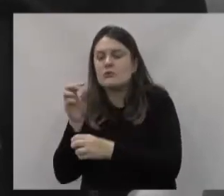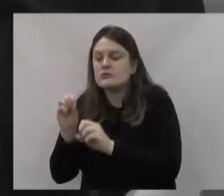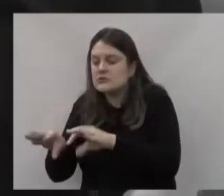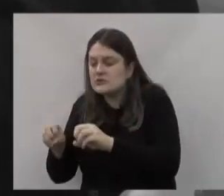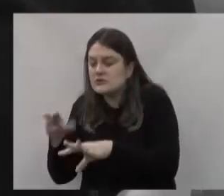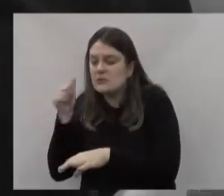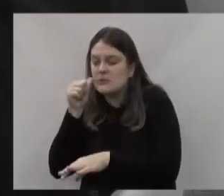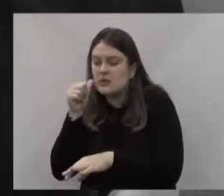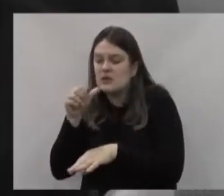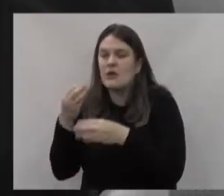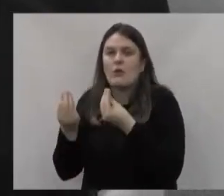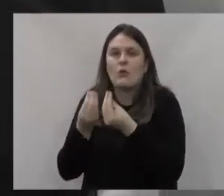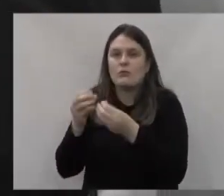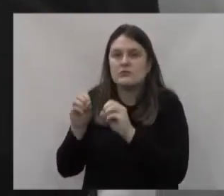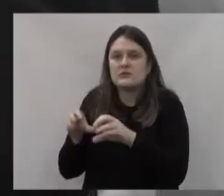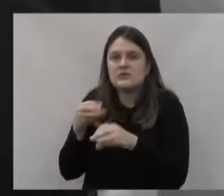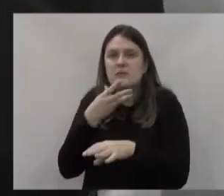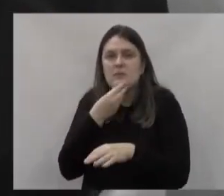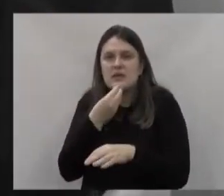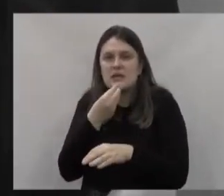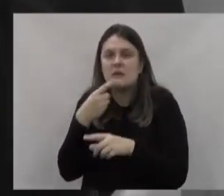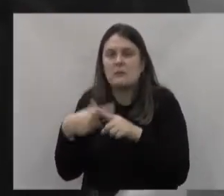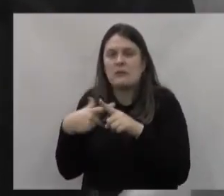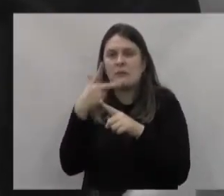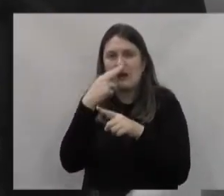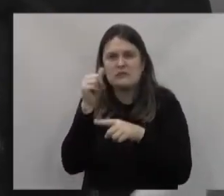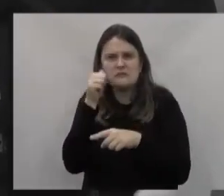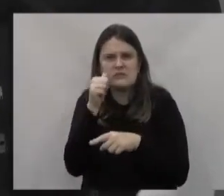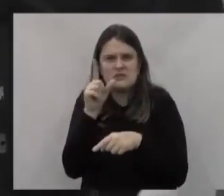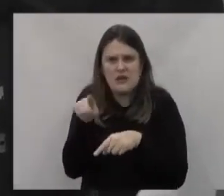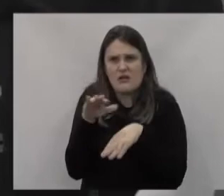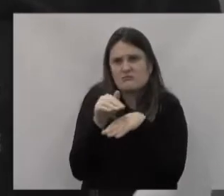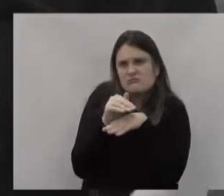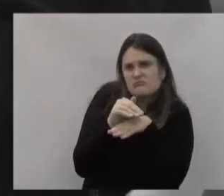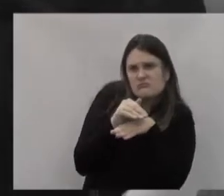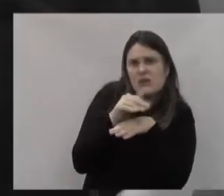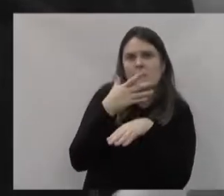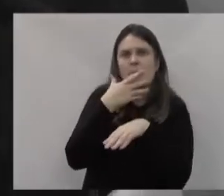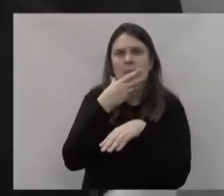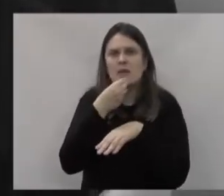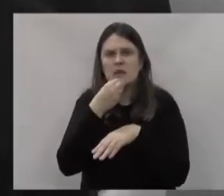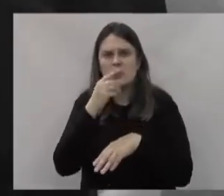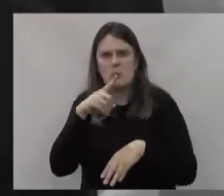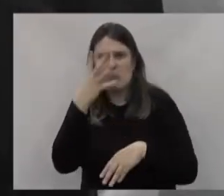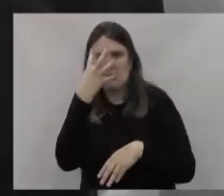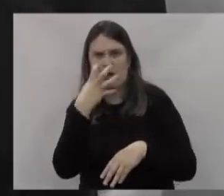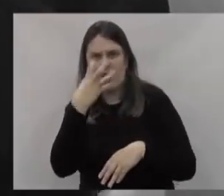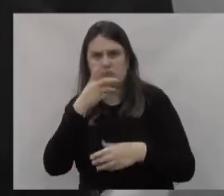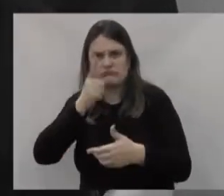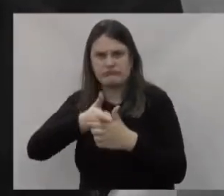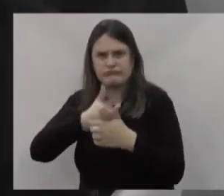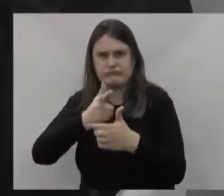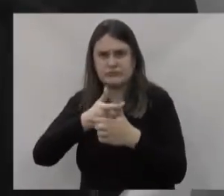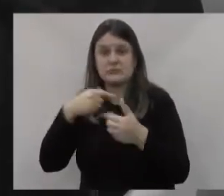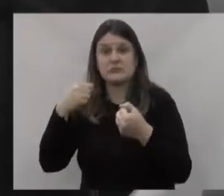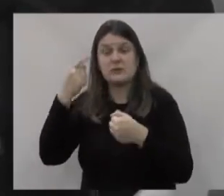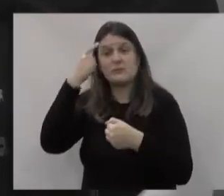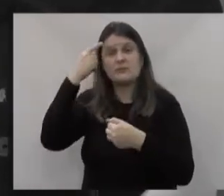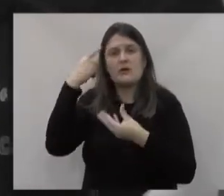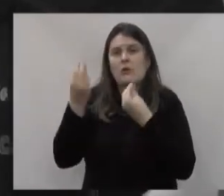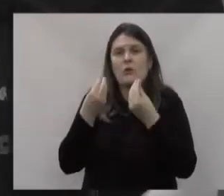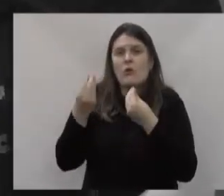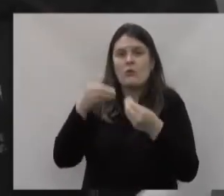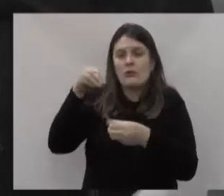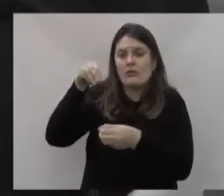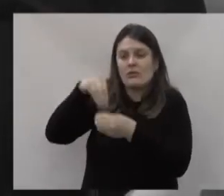e os meninos, a gente vem criando as meninas para a submissão, a gente vem criando os meninos para a agressividade, a gente precisa repensar e discutir isso dentro